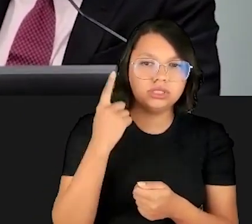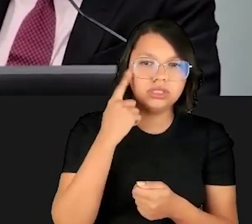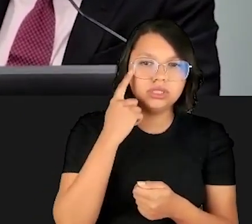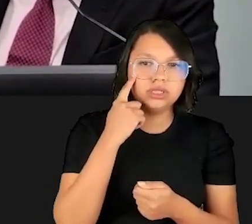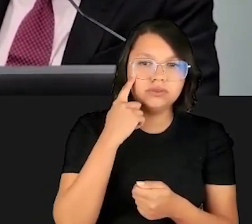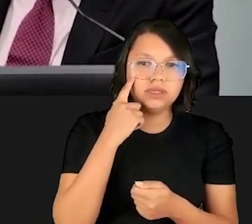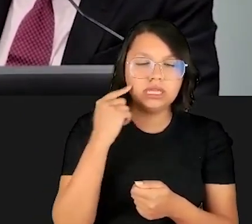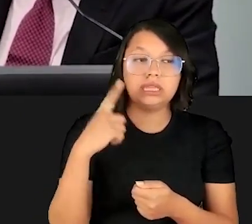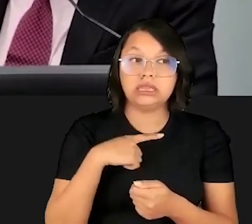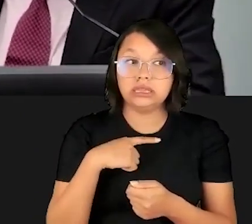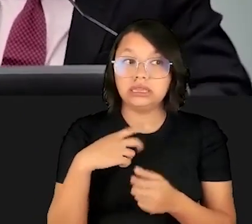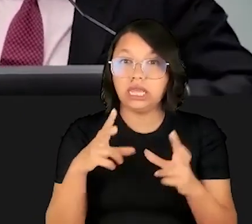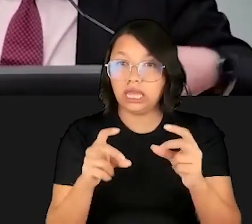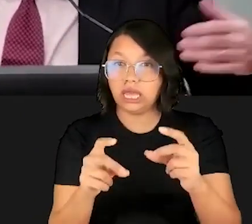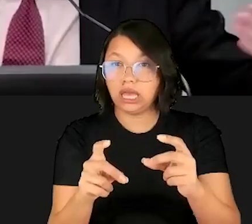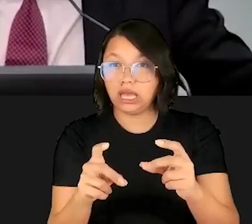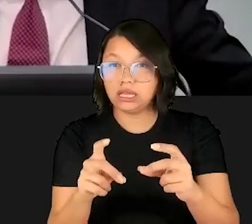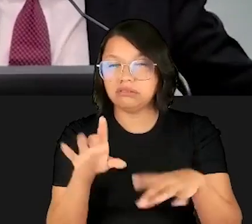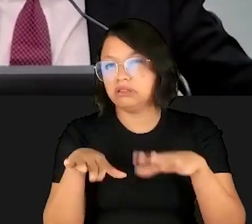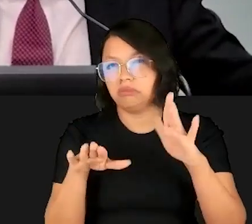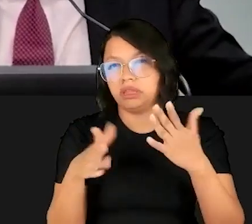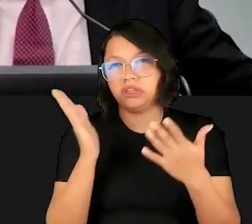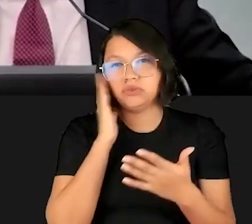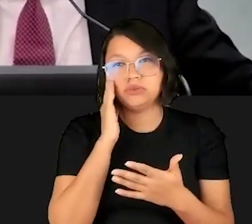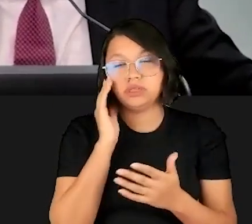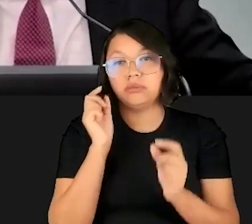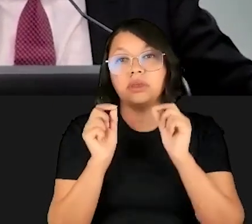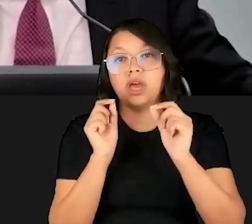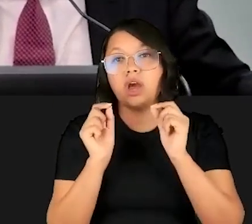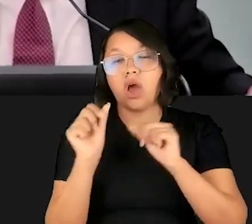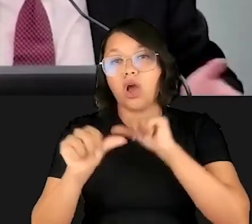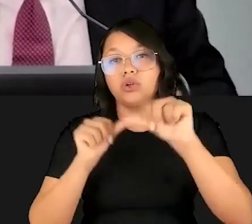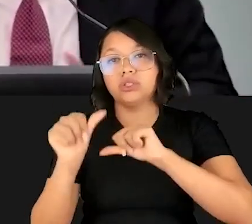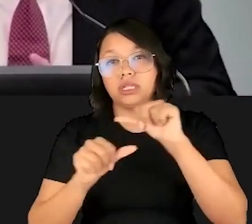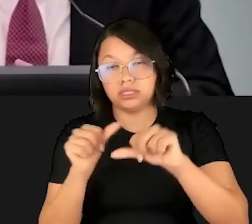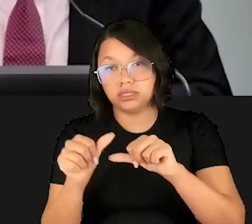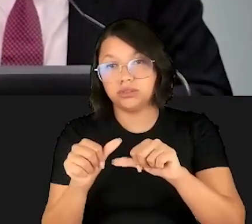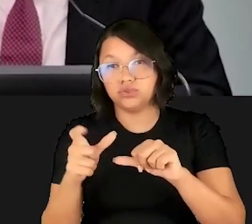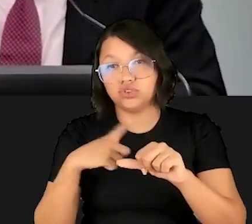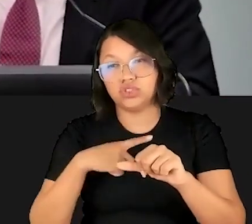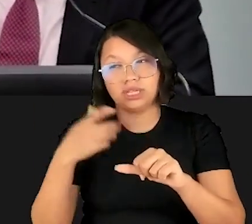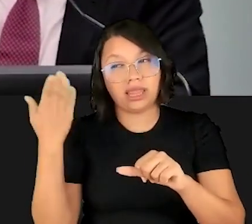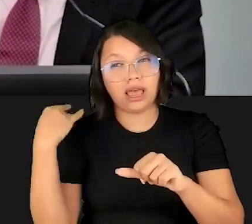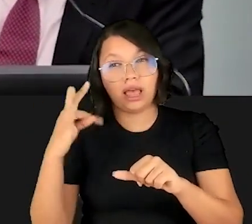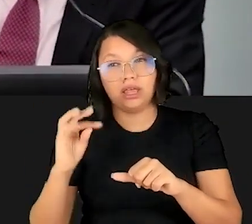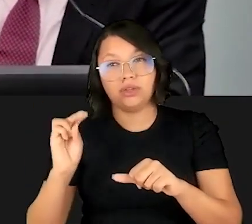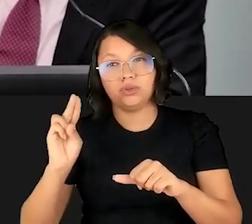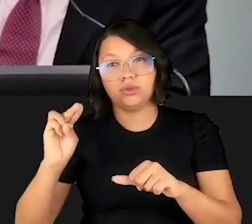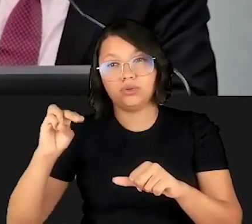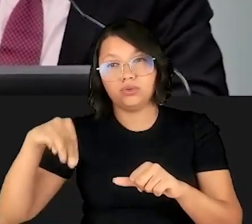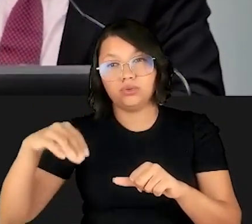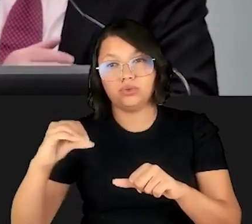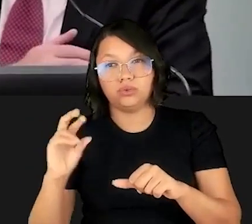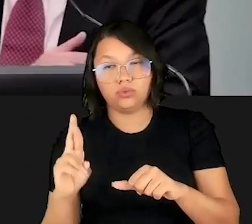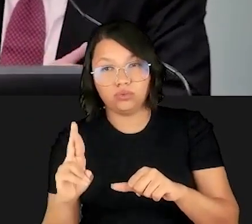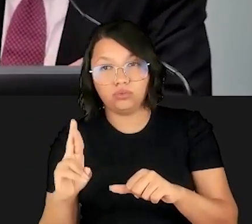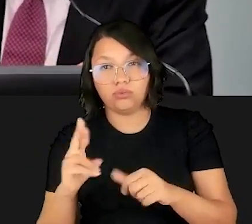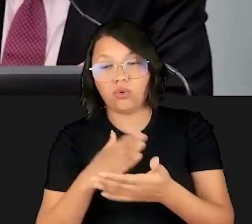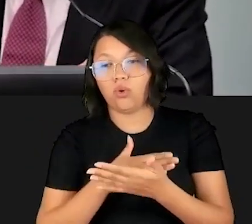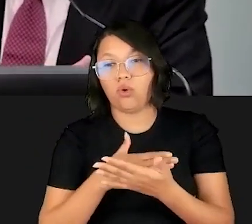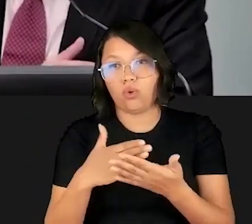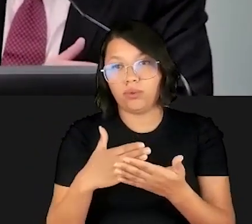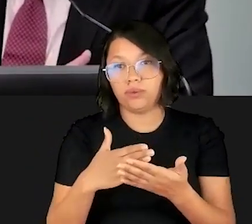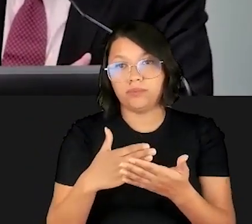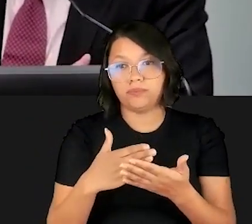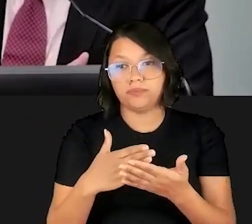tem câncer presente, independente de eu saber que alterações tinha no tumor original. Essa é a biópsia líquida não informada. Então, exame